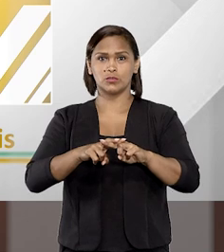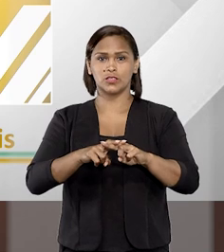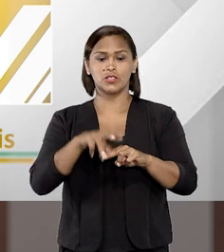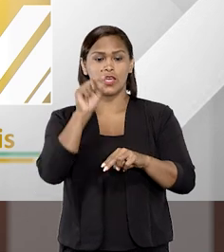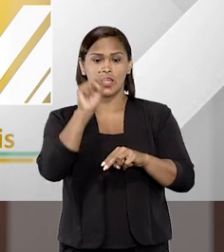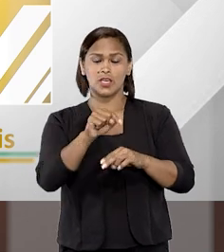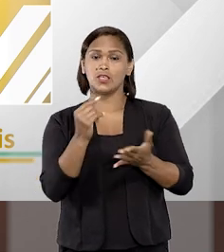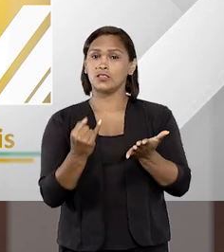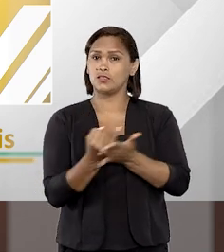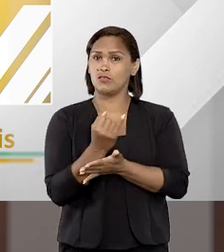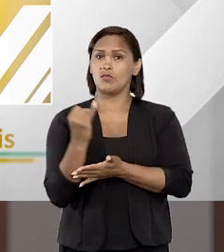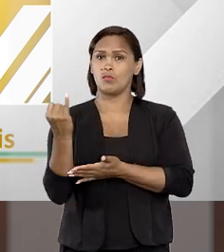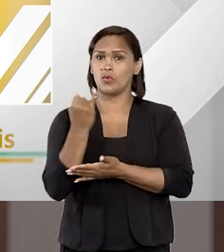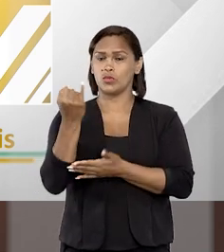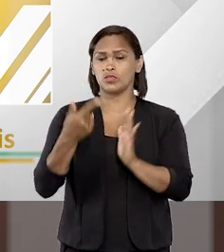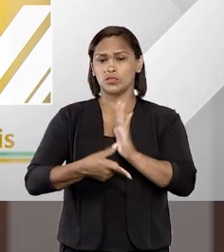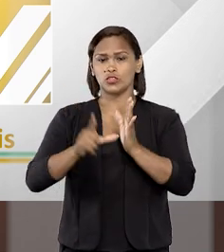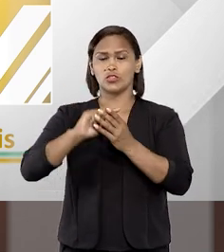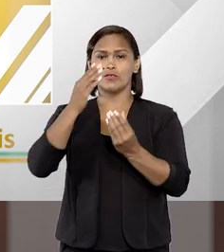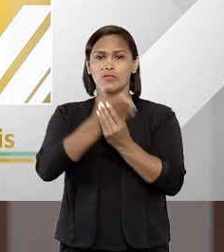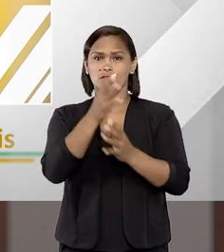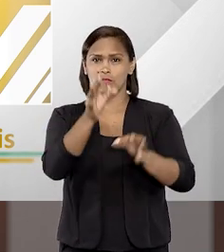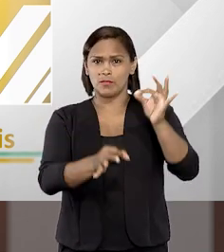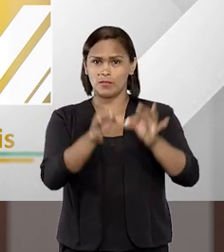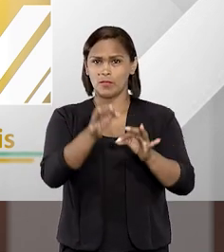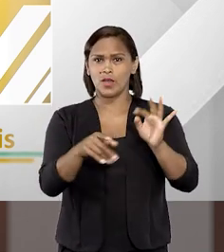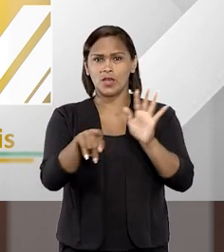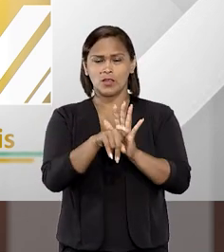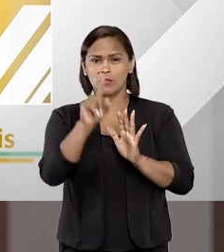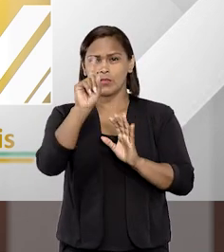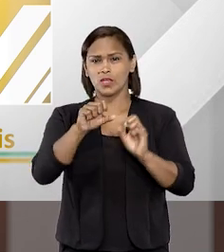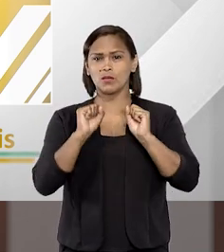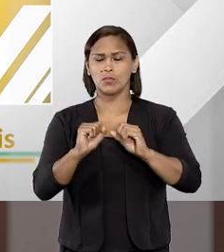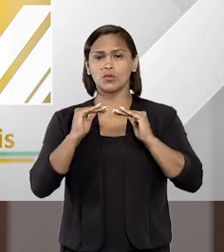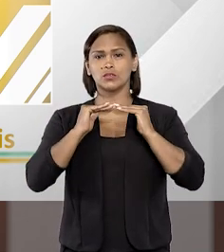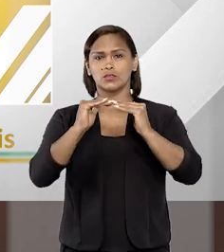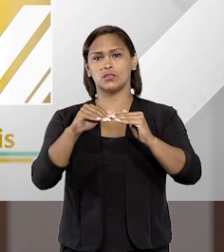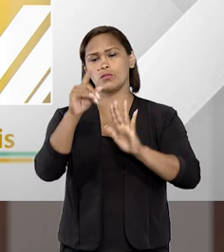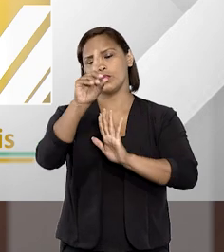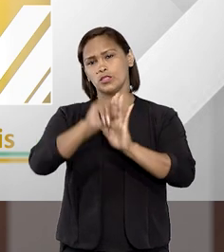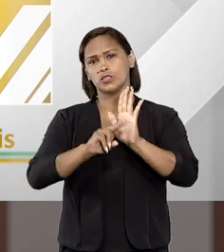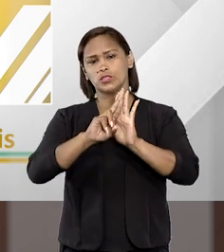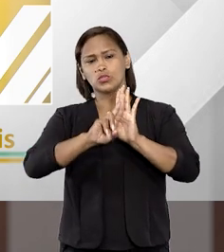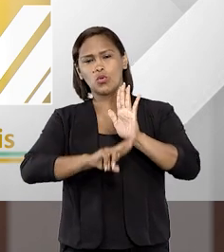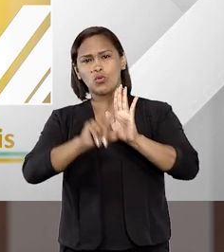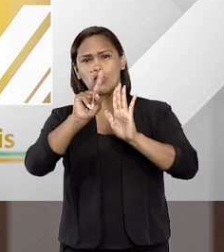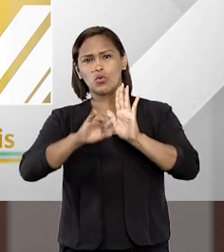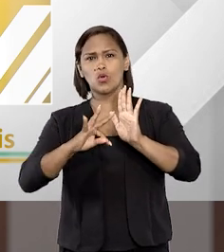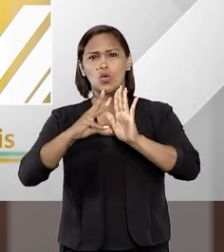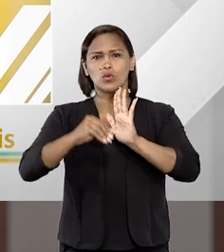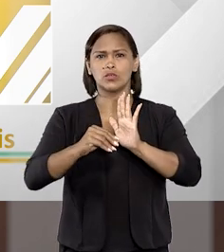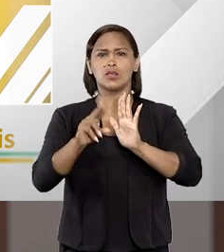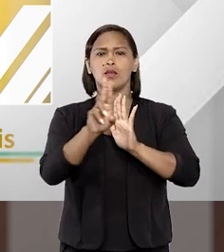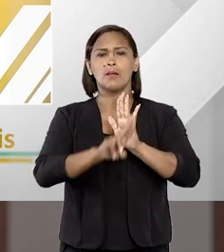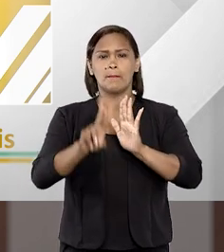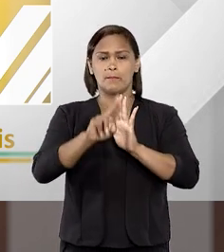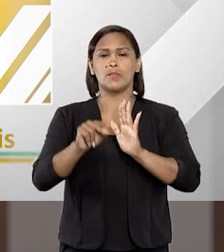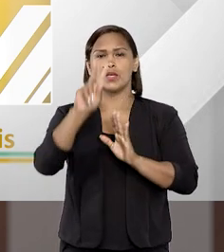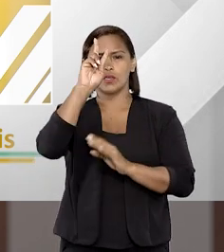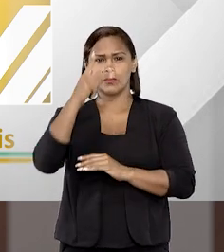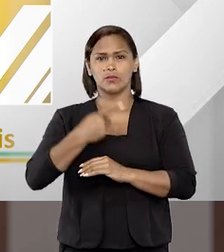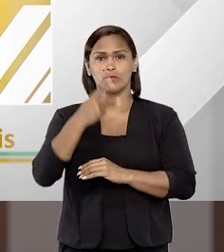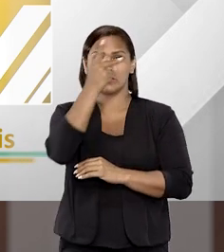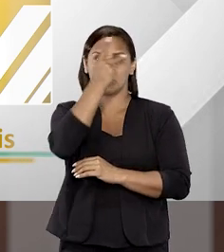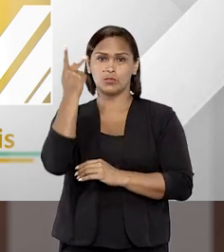Esse foi um importante precedente firmado inclusive para se estabelecer diretrizes para o para que o